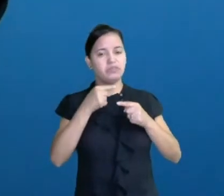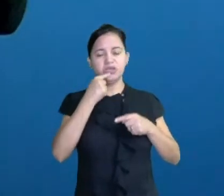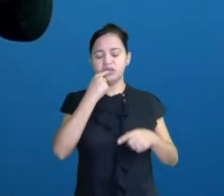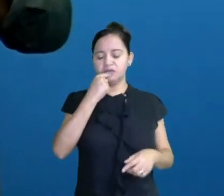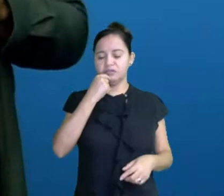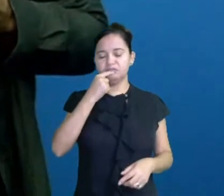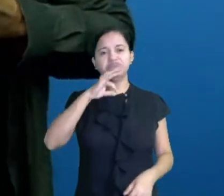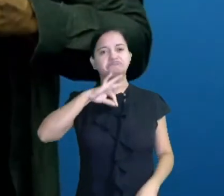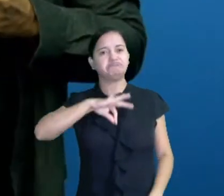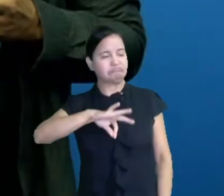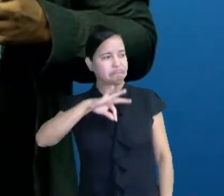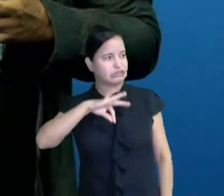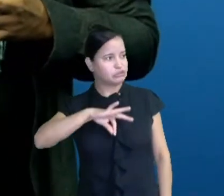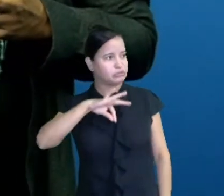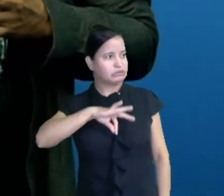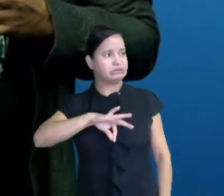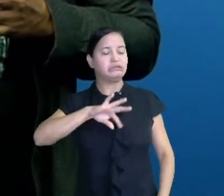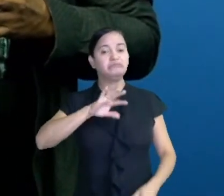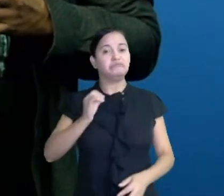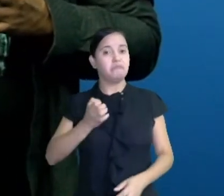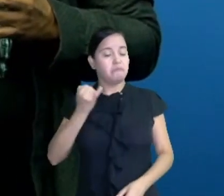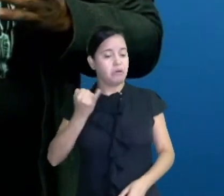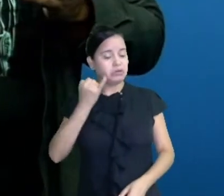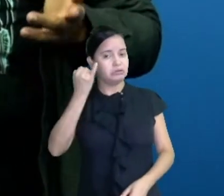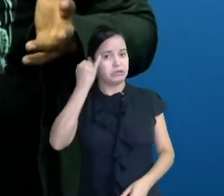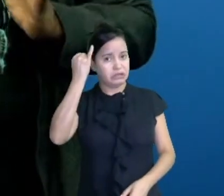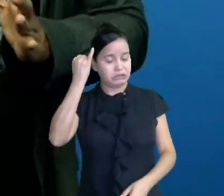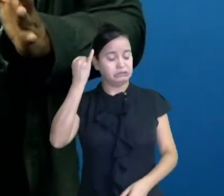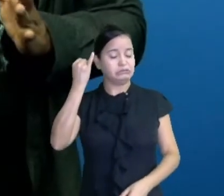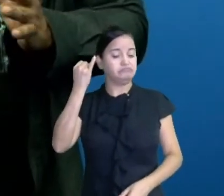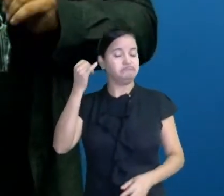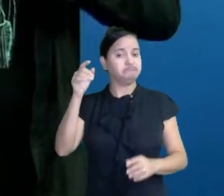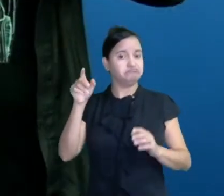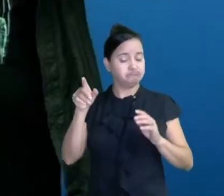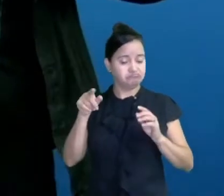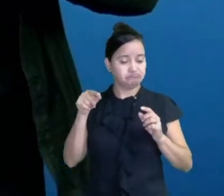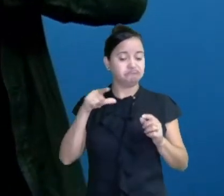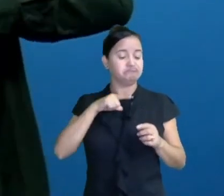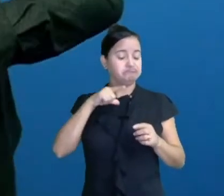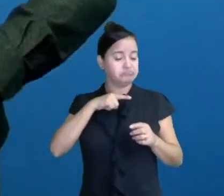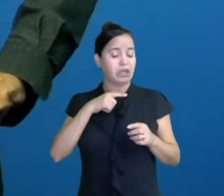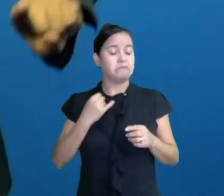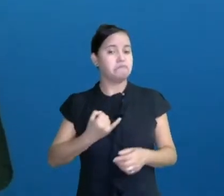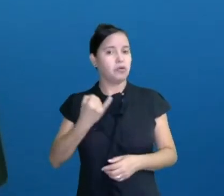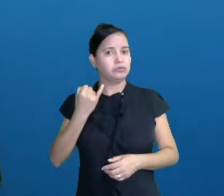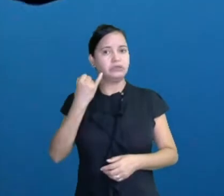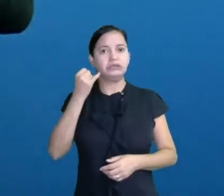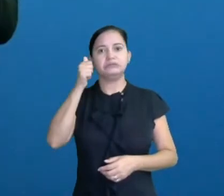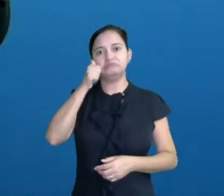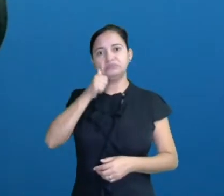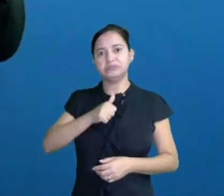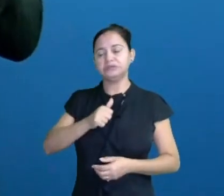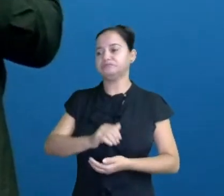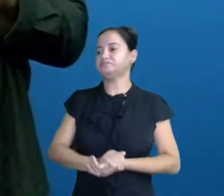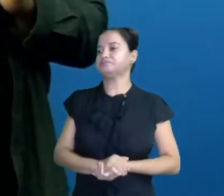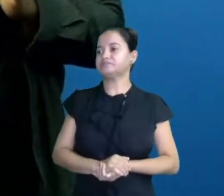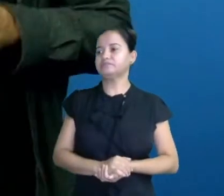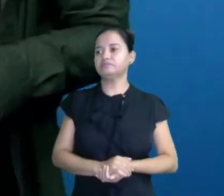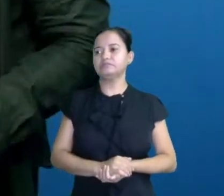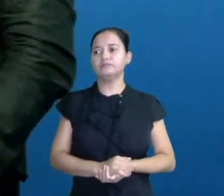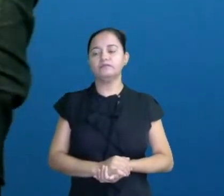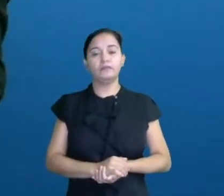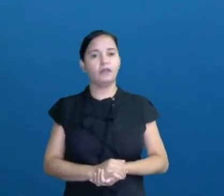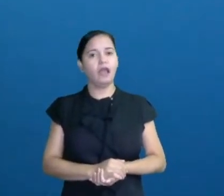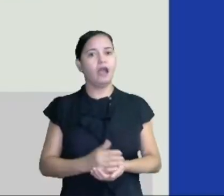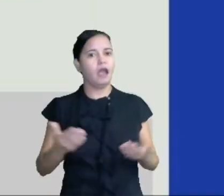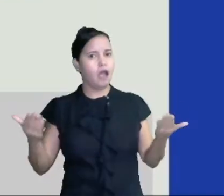essas informações a gente já vê a importância que o estrógeno ou estrogênio tem. Produção, vamos para o nosso próximo slide para a gente não perder tempo, que é importante.